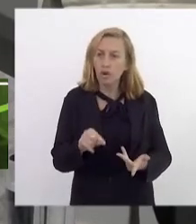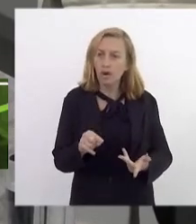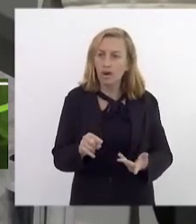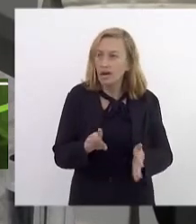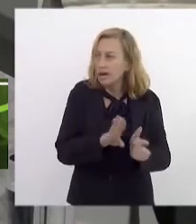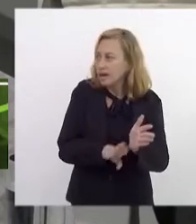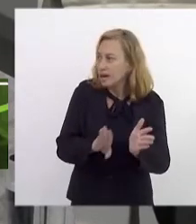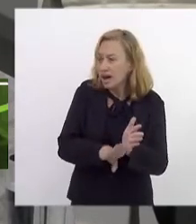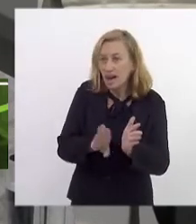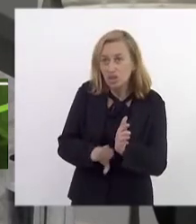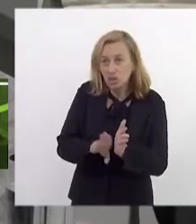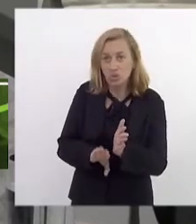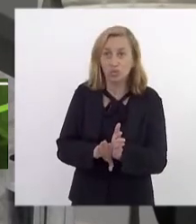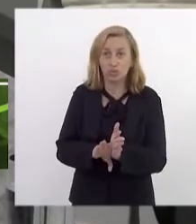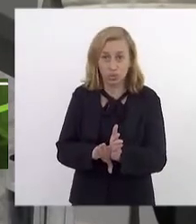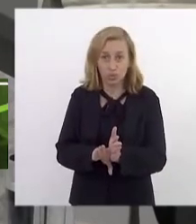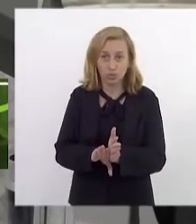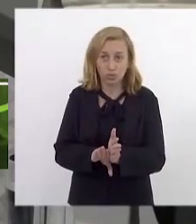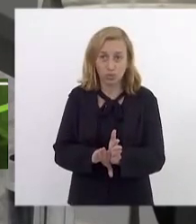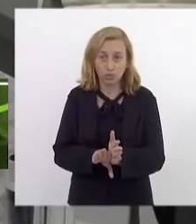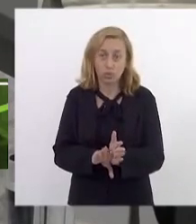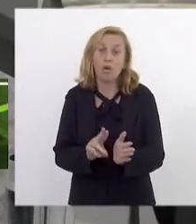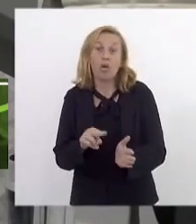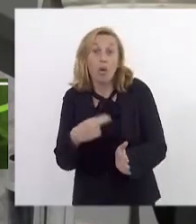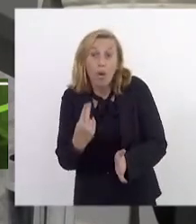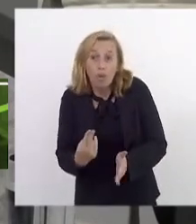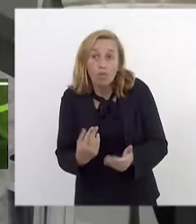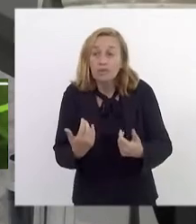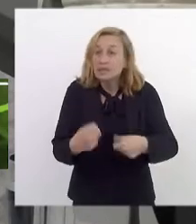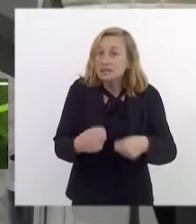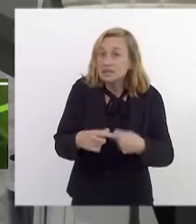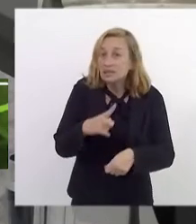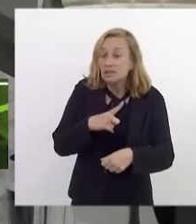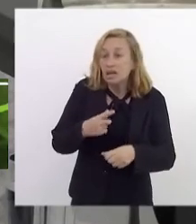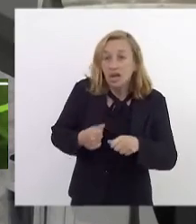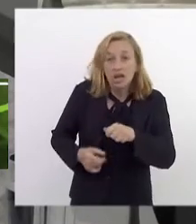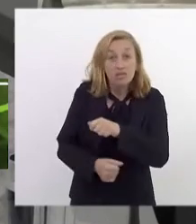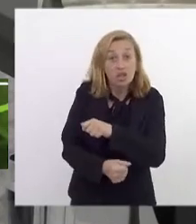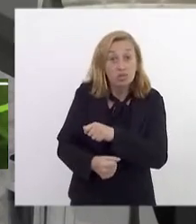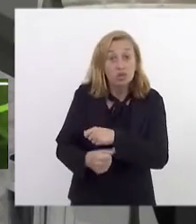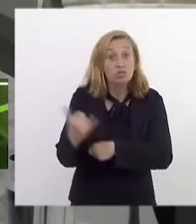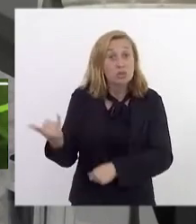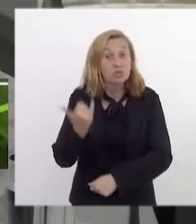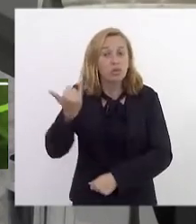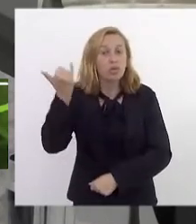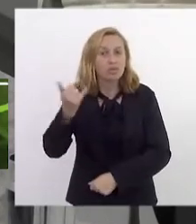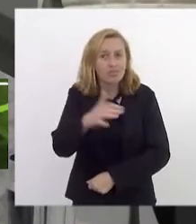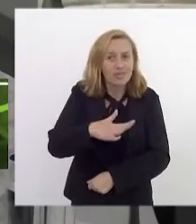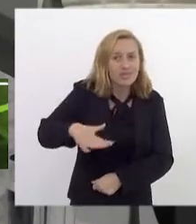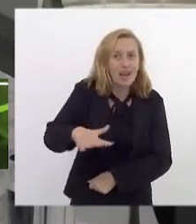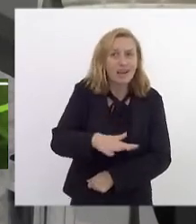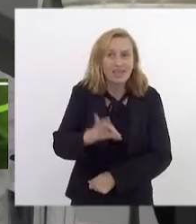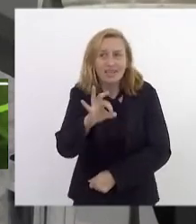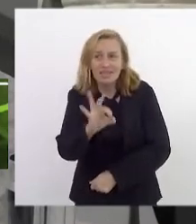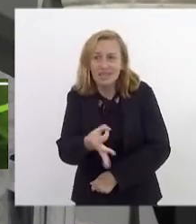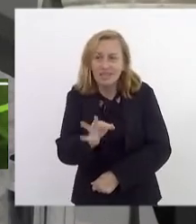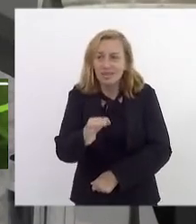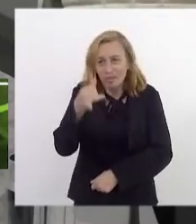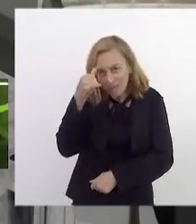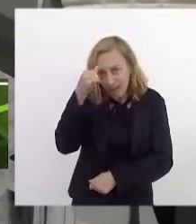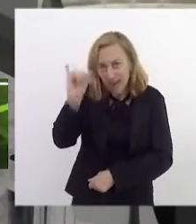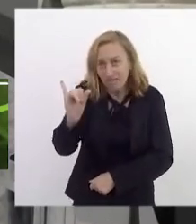gastos importantes, ou deveria ter investimentos importantes para essa área, justamente para